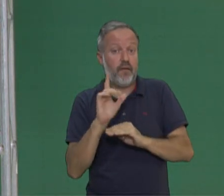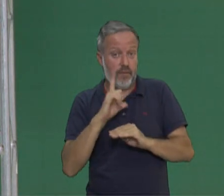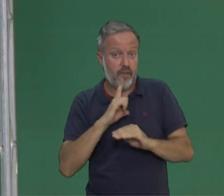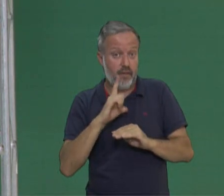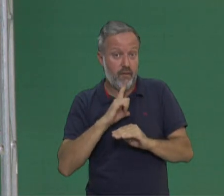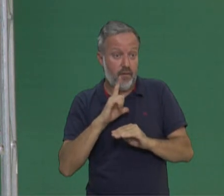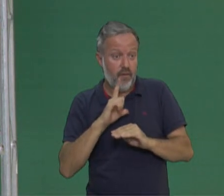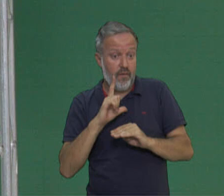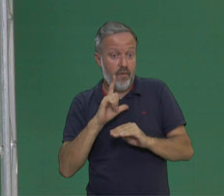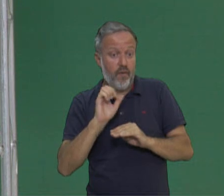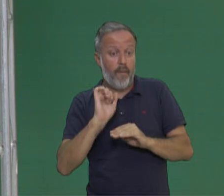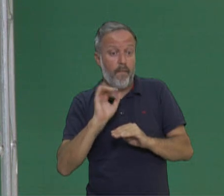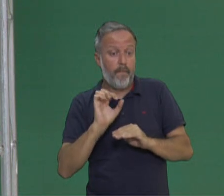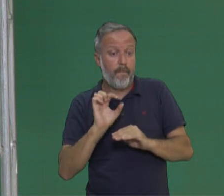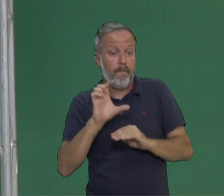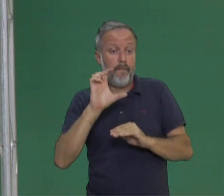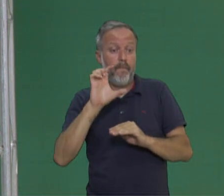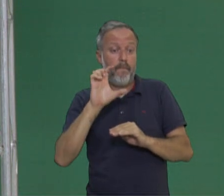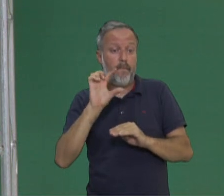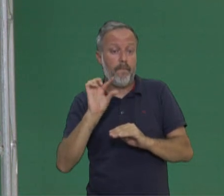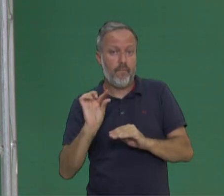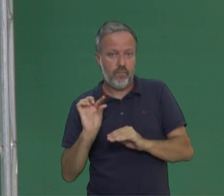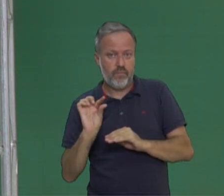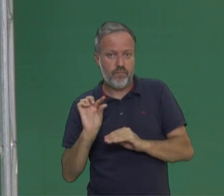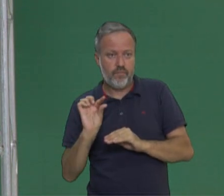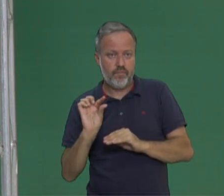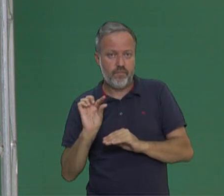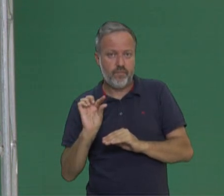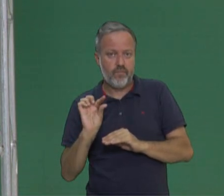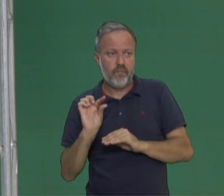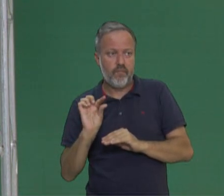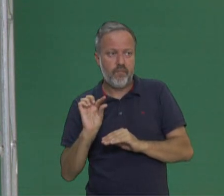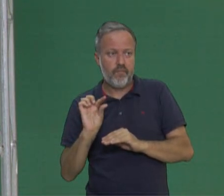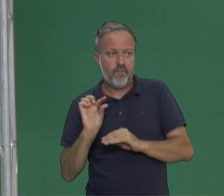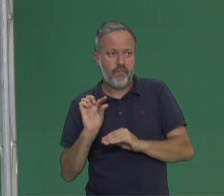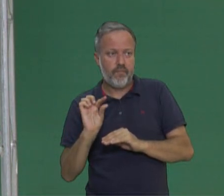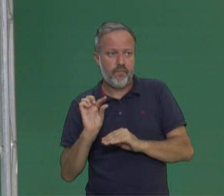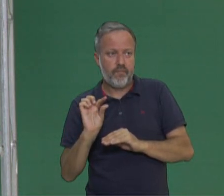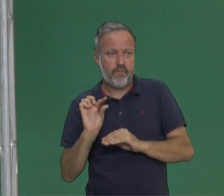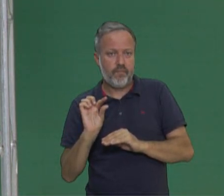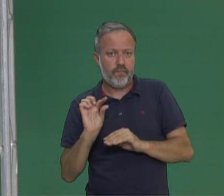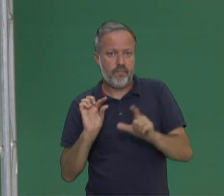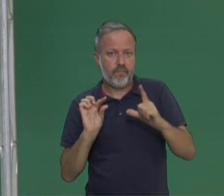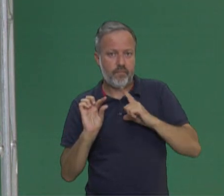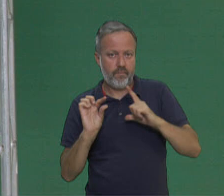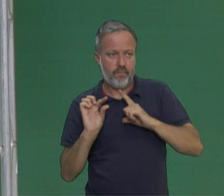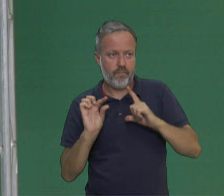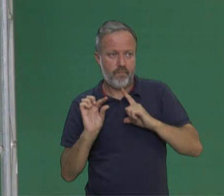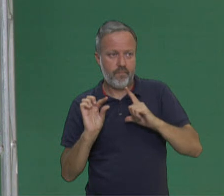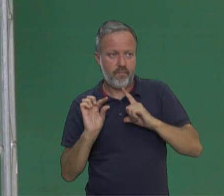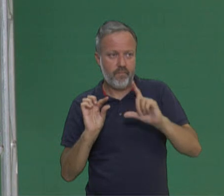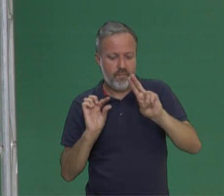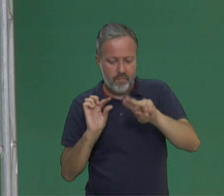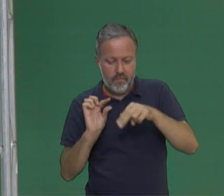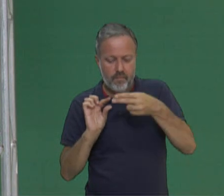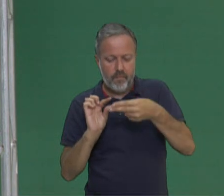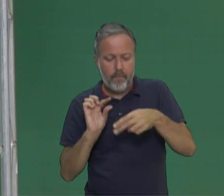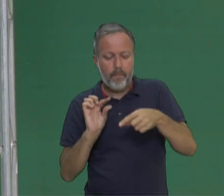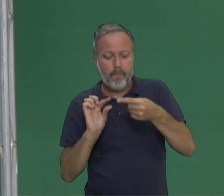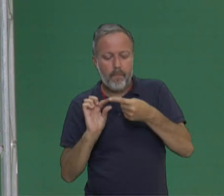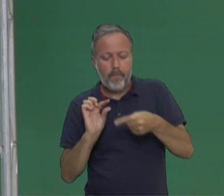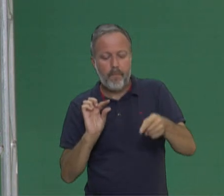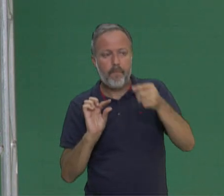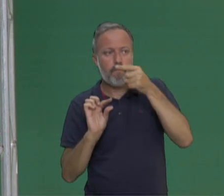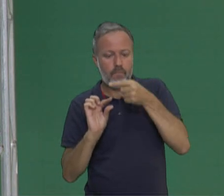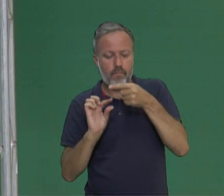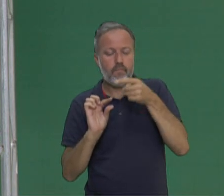maiúscula, ou uma letra maiúscula e outra minúscula, tá bom? Ele sempre vai ter um número associado a ele. Esse